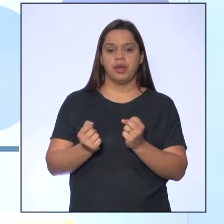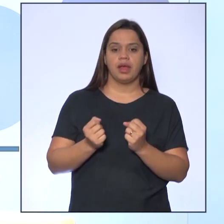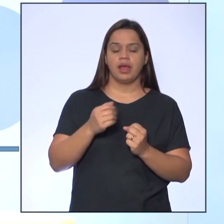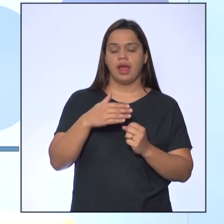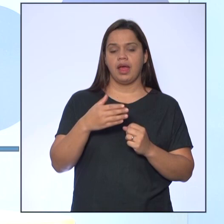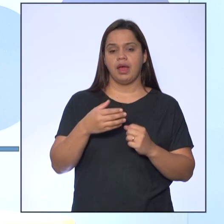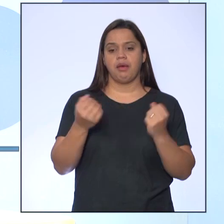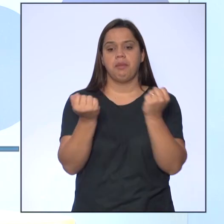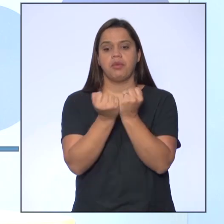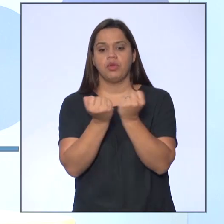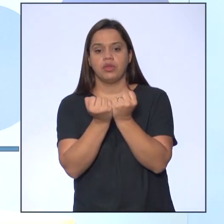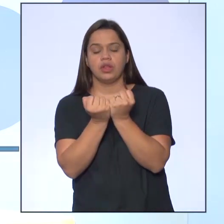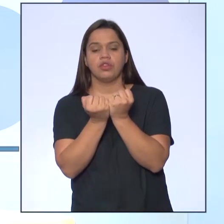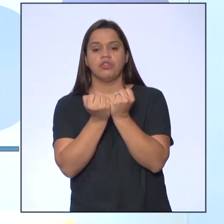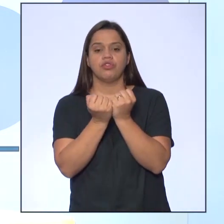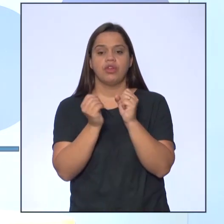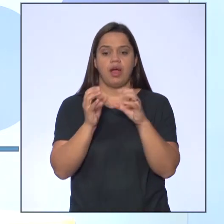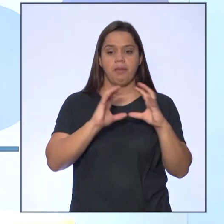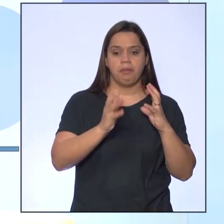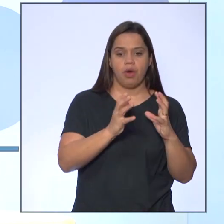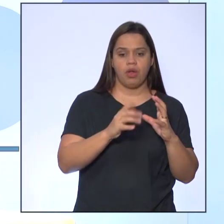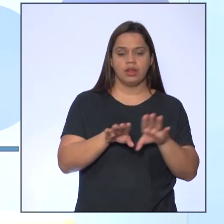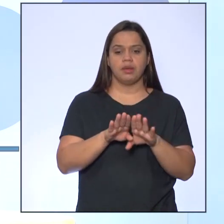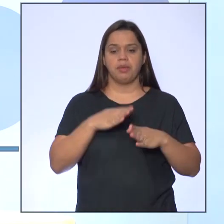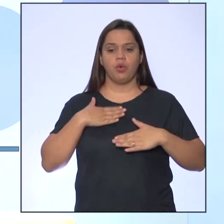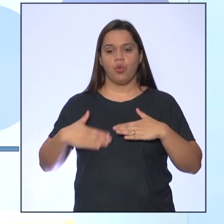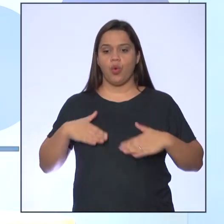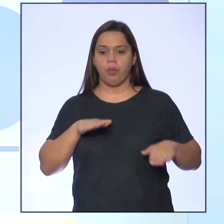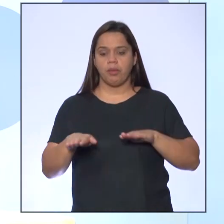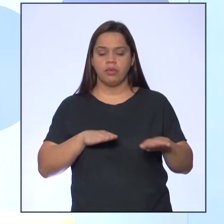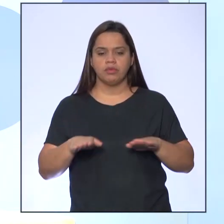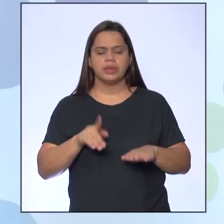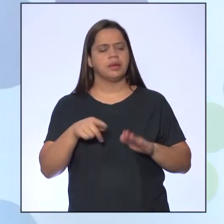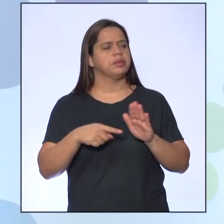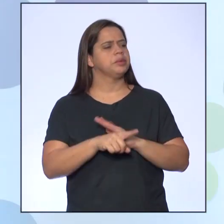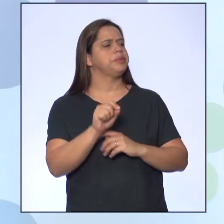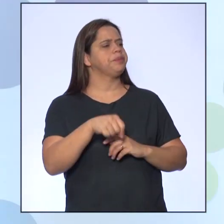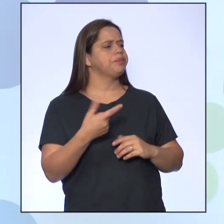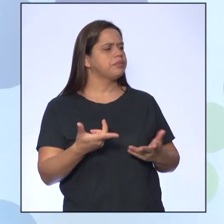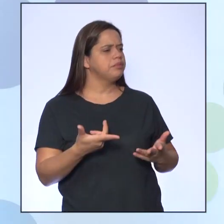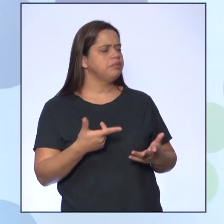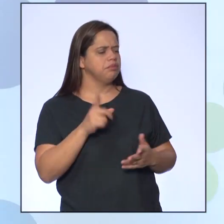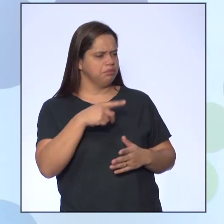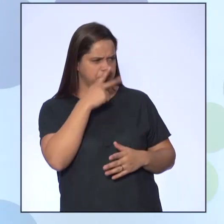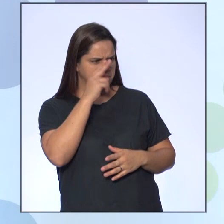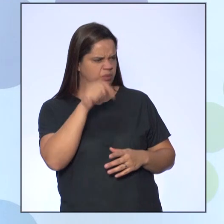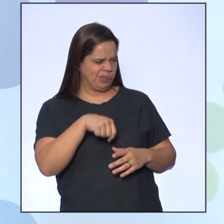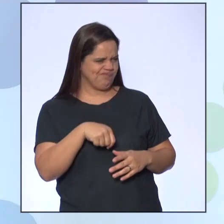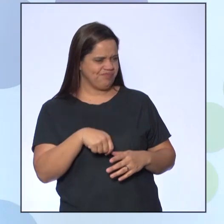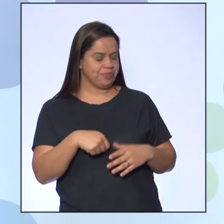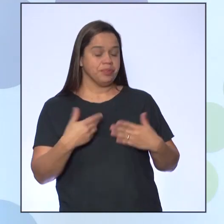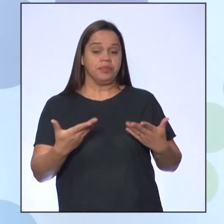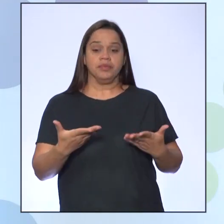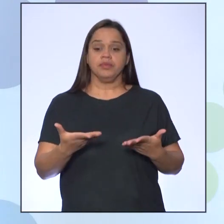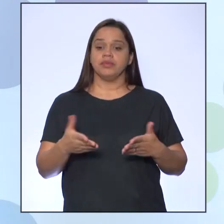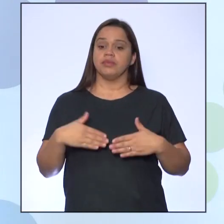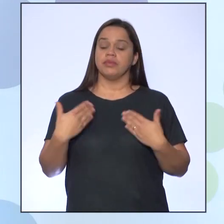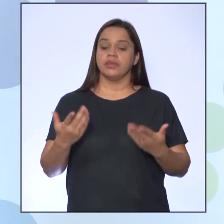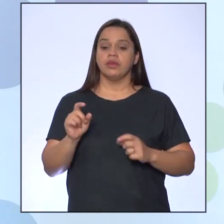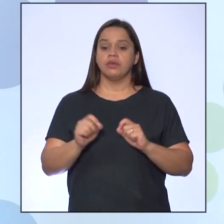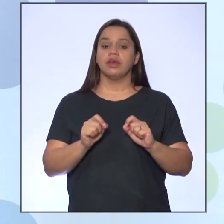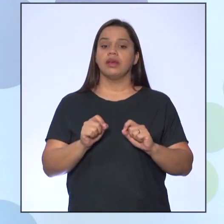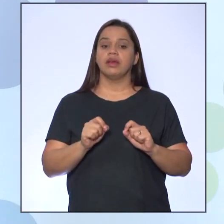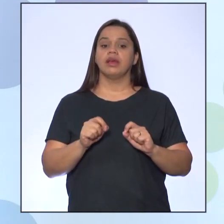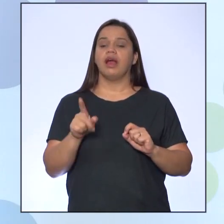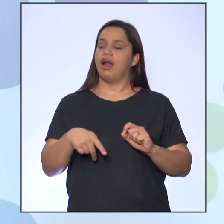bola, exercitar o corpo para se movimentar. E aí, Sandra, o que você acha? Ah, muito bem, já estão sabendo bem